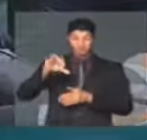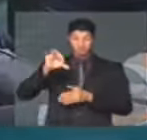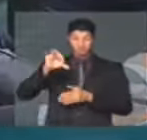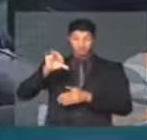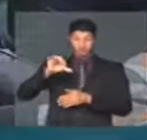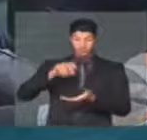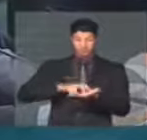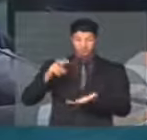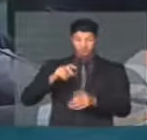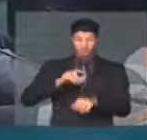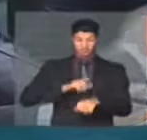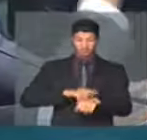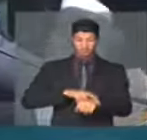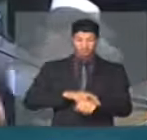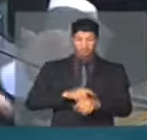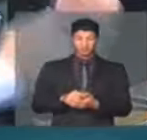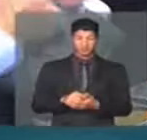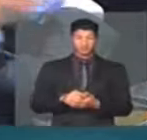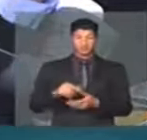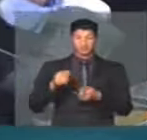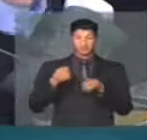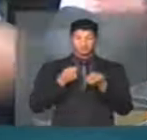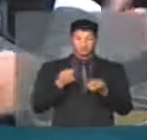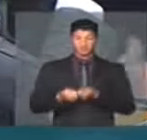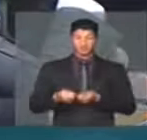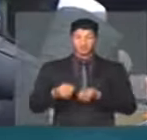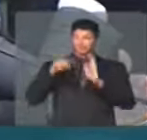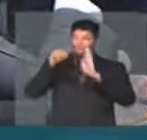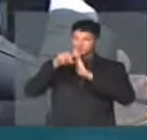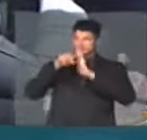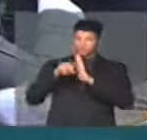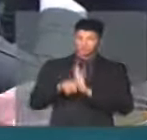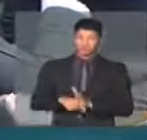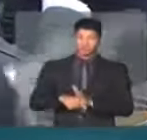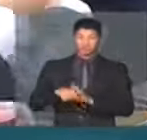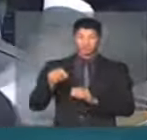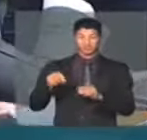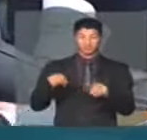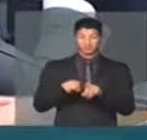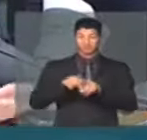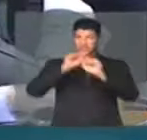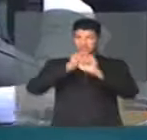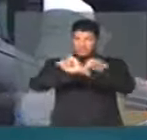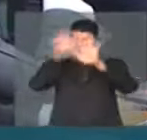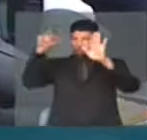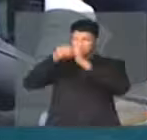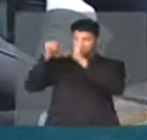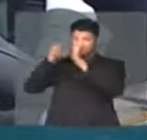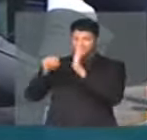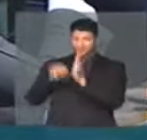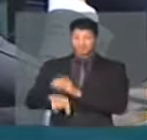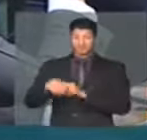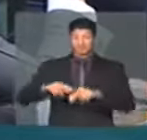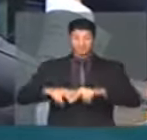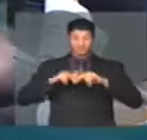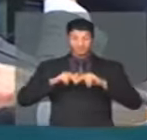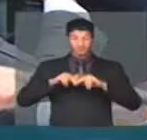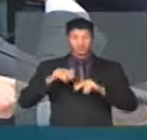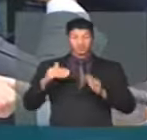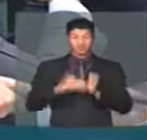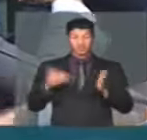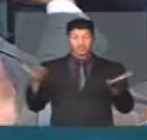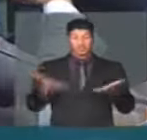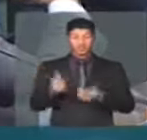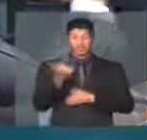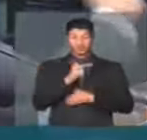às 9 horas da manhã e ele tem que ser questionado, e questionado claramente, a motivação de